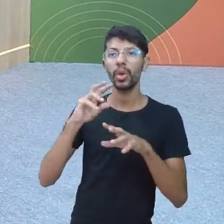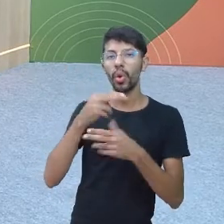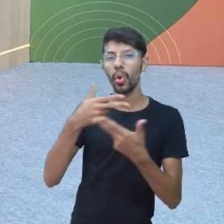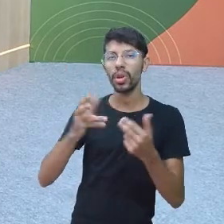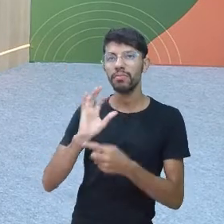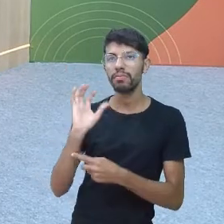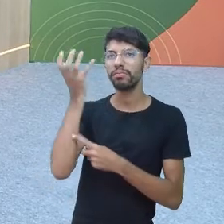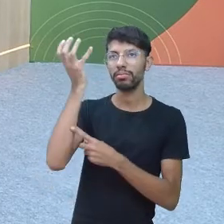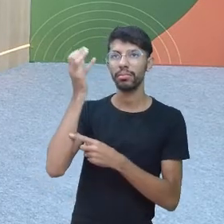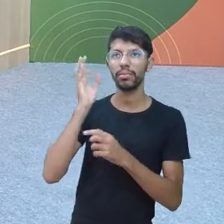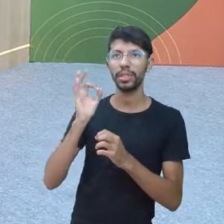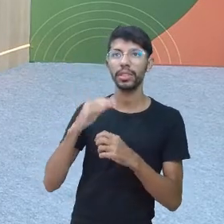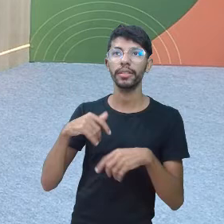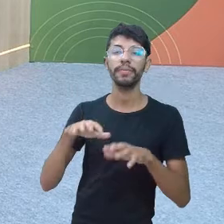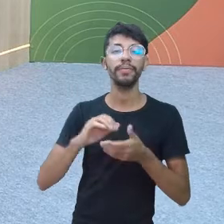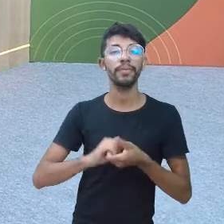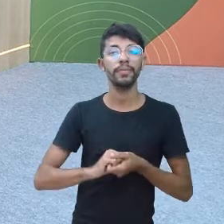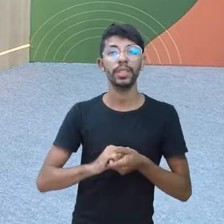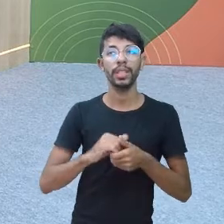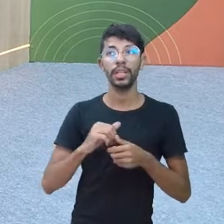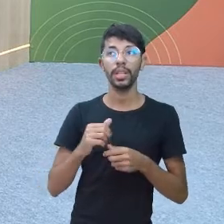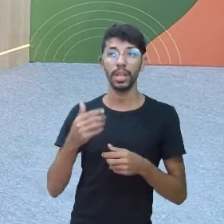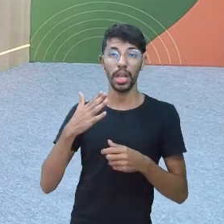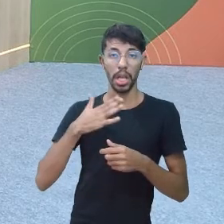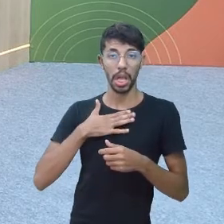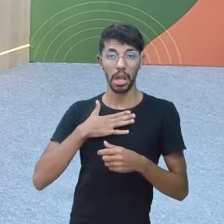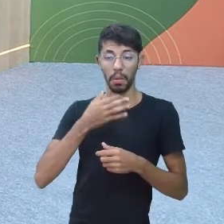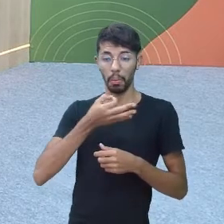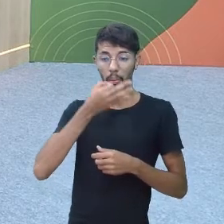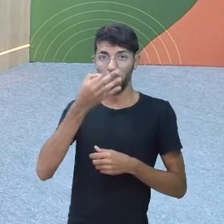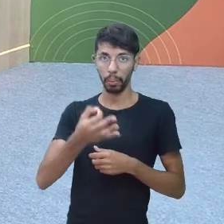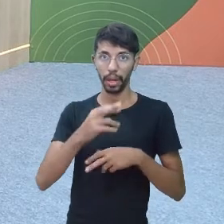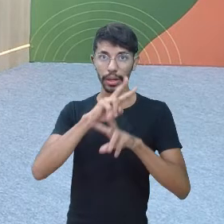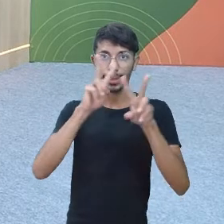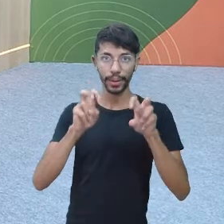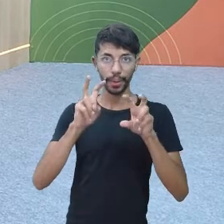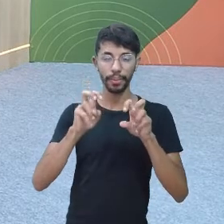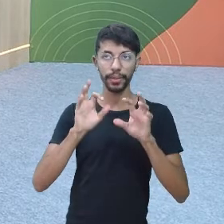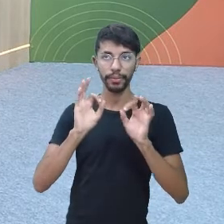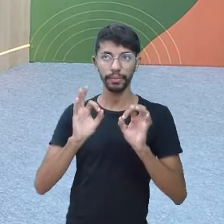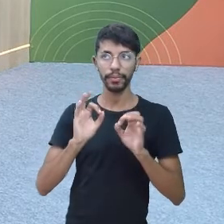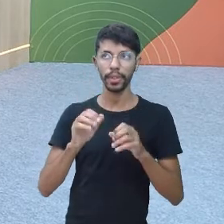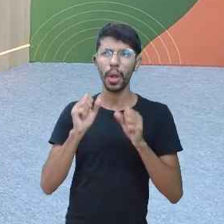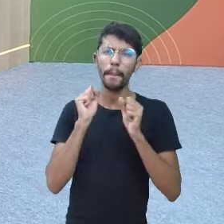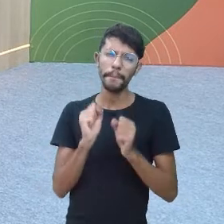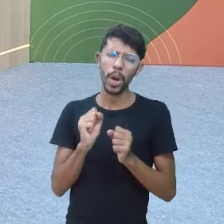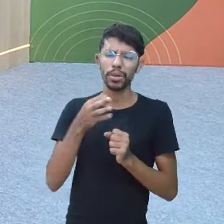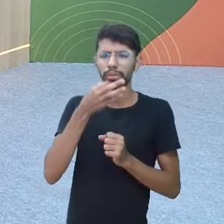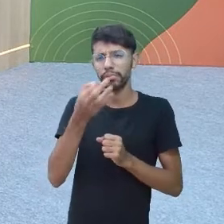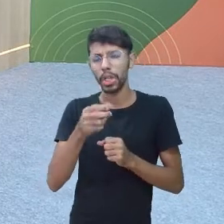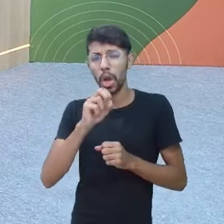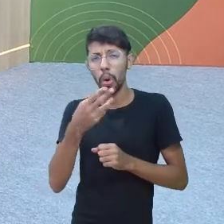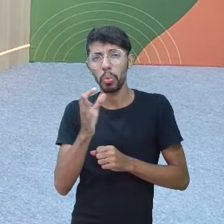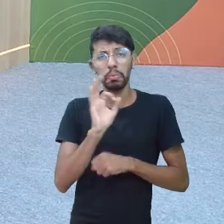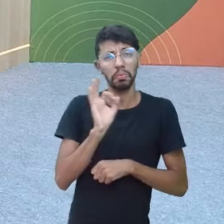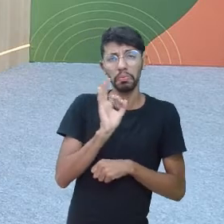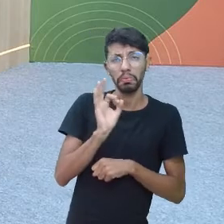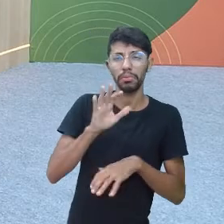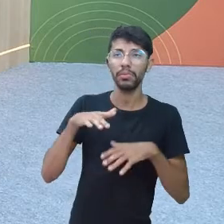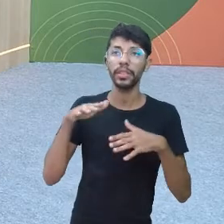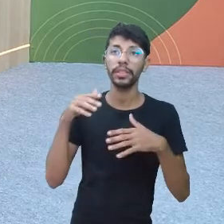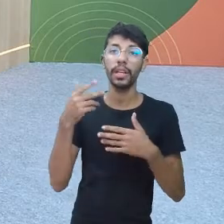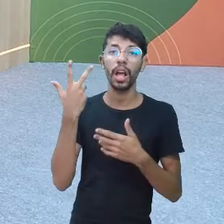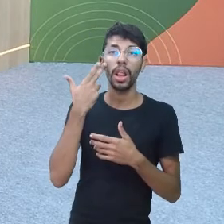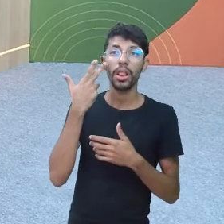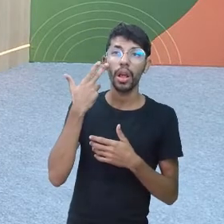aconteceram e dou a minha opinião sobre elas, tá certo? Posso dar ou não a minha opinião. Normalmente, uma